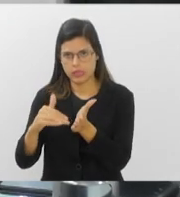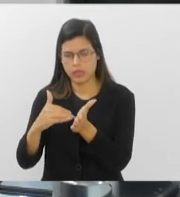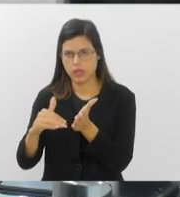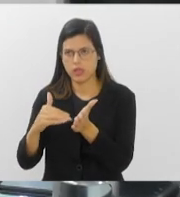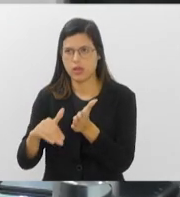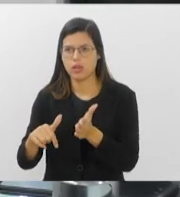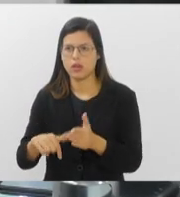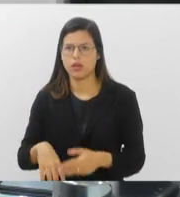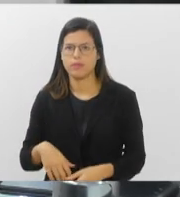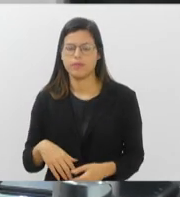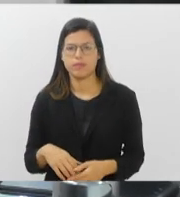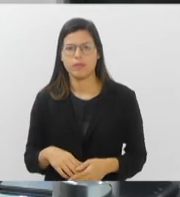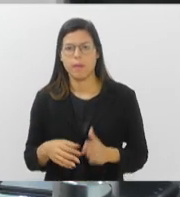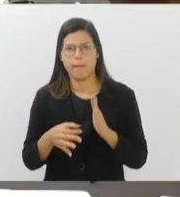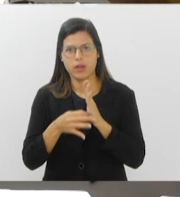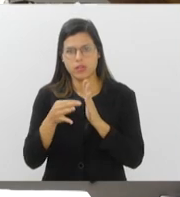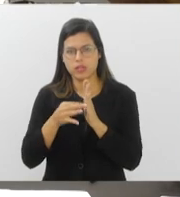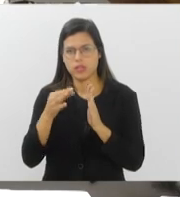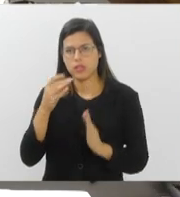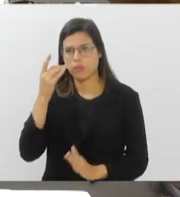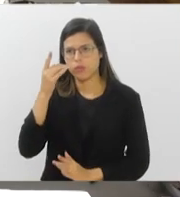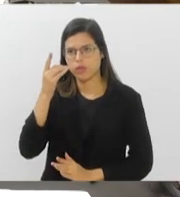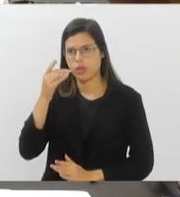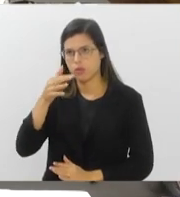deputado Fred Pacheco.